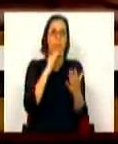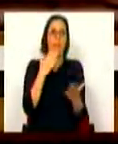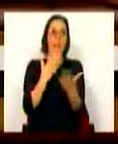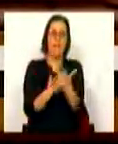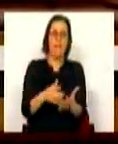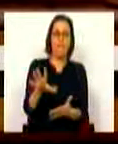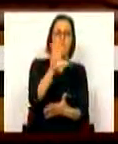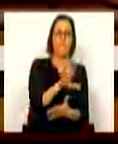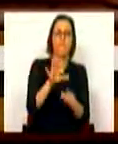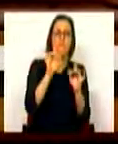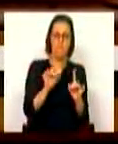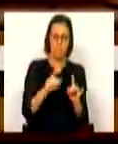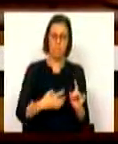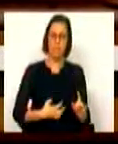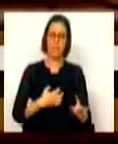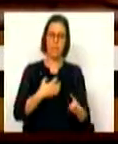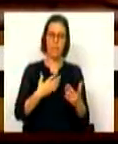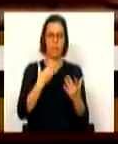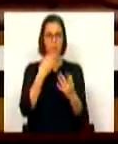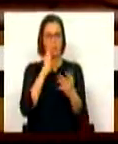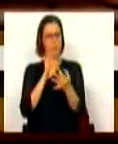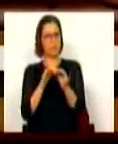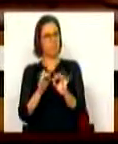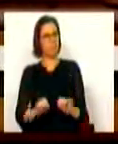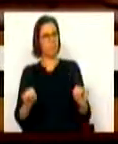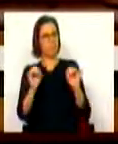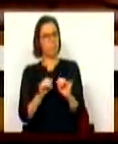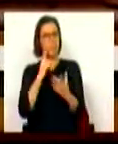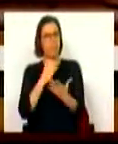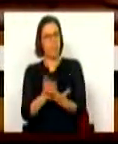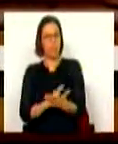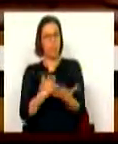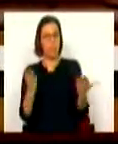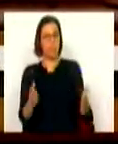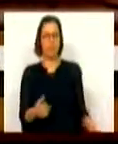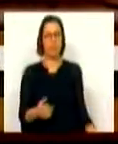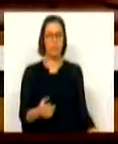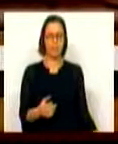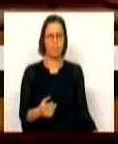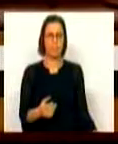potenciando, dessa forma, sentimentos injustificados de insegurança.